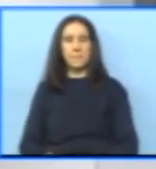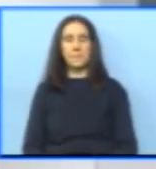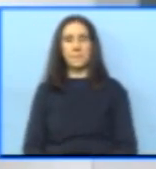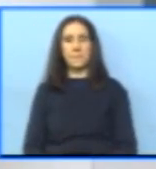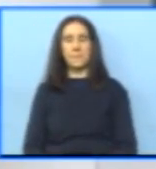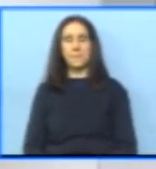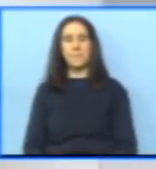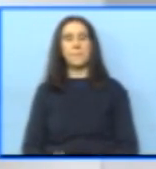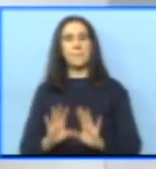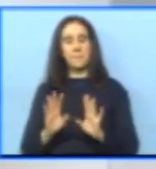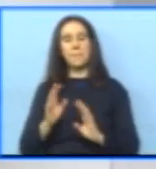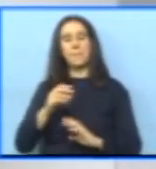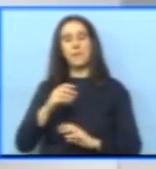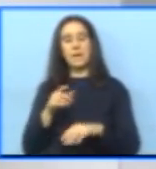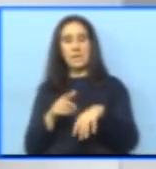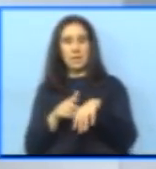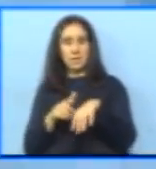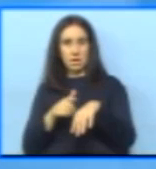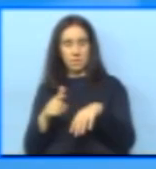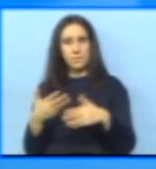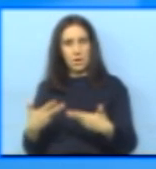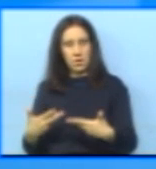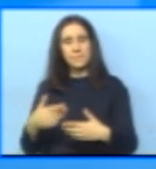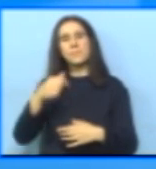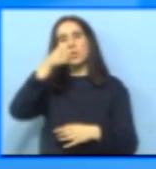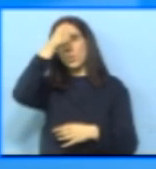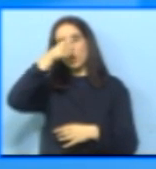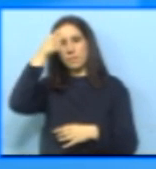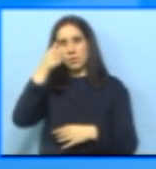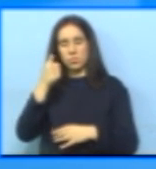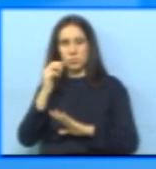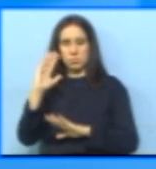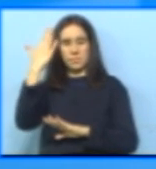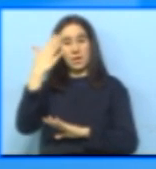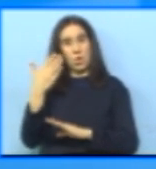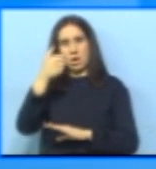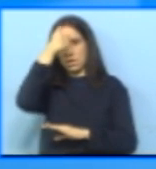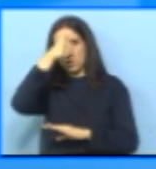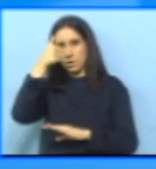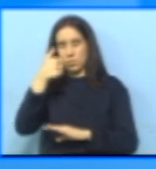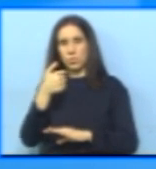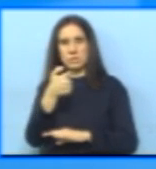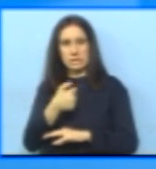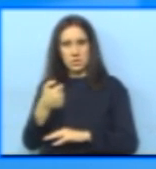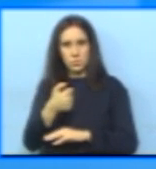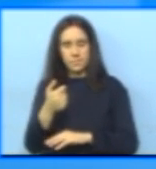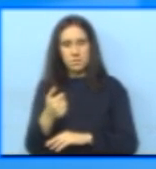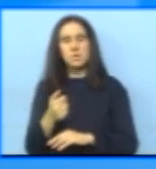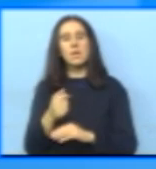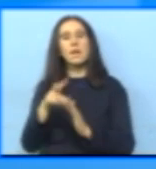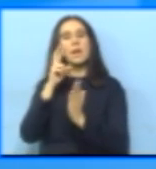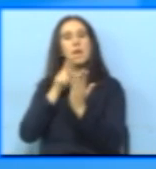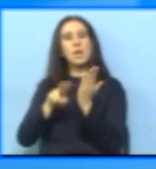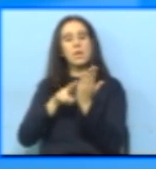Nestes primeiros domingos do tempo comum, e ainda estamos no quinto domingo, as leituras são tomadas